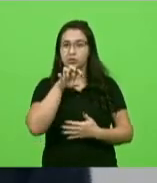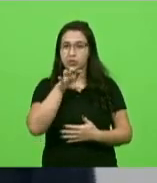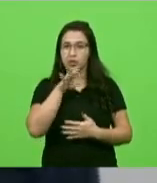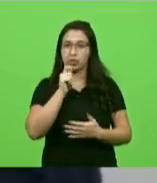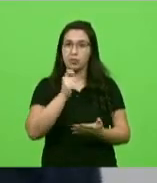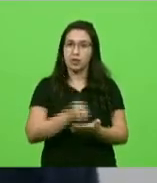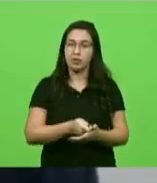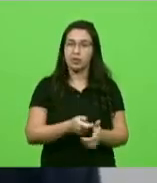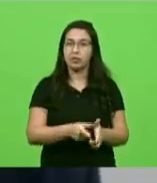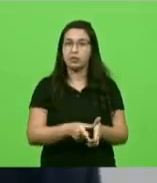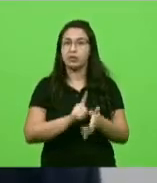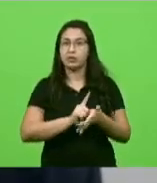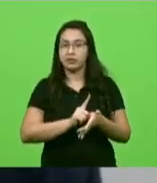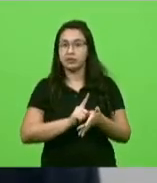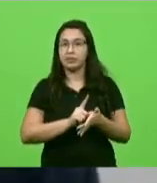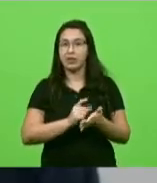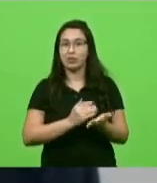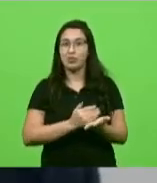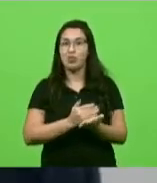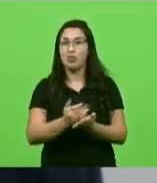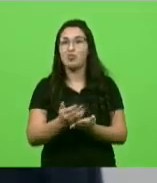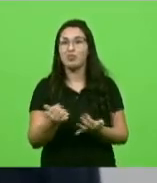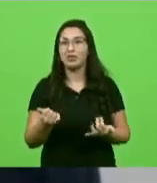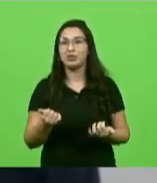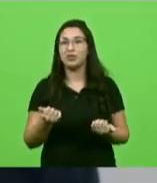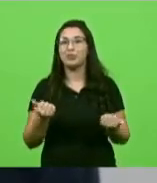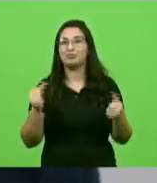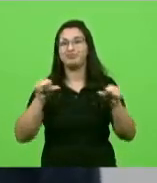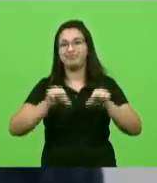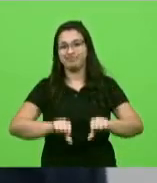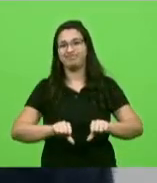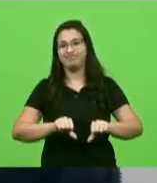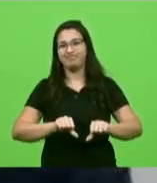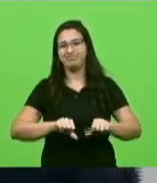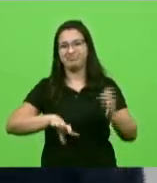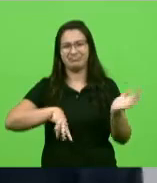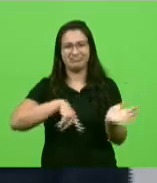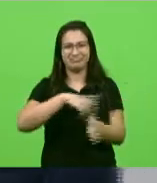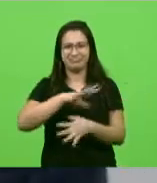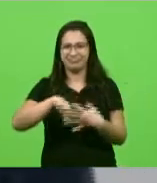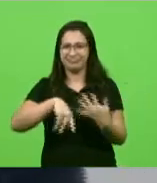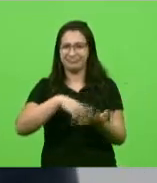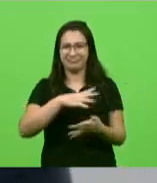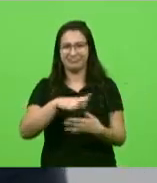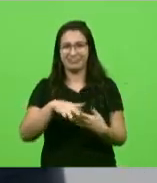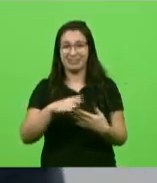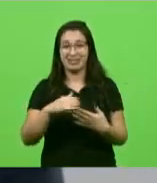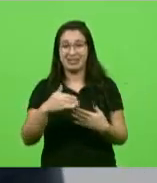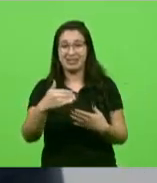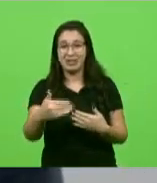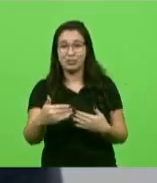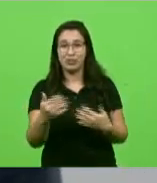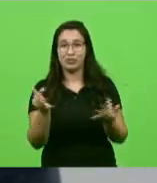antecipado, teve seu péssimo início, seu atrapalhado meio e seu triste fim.